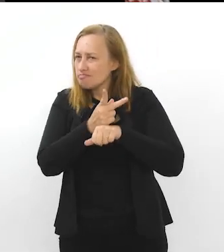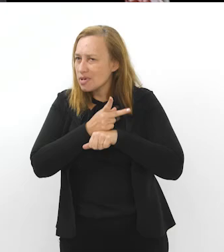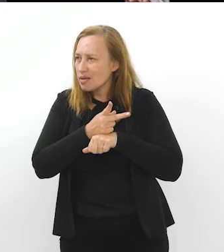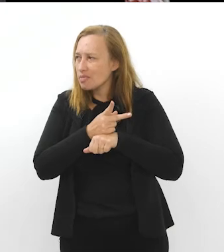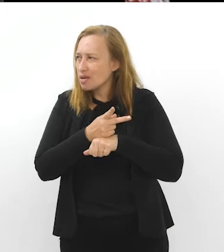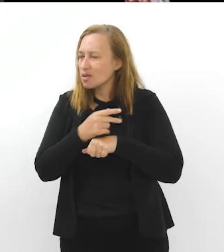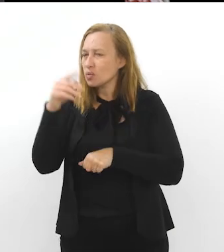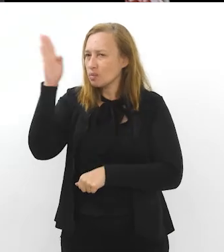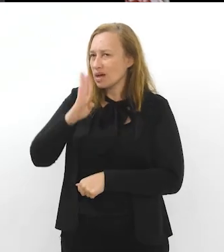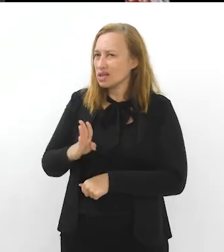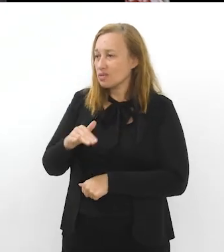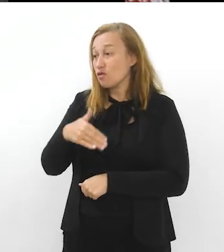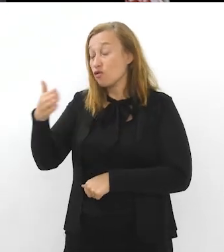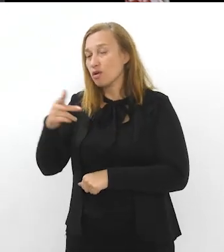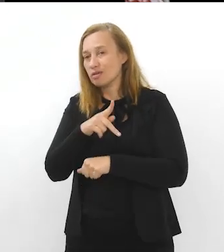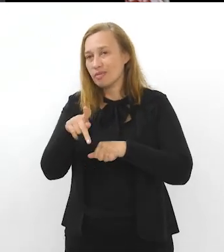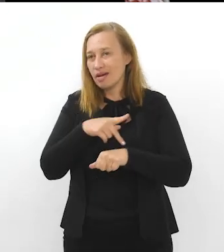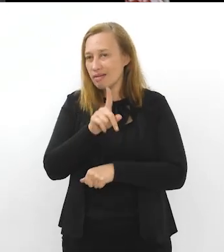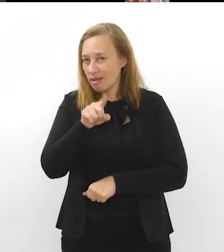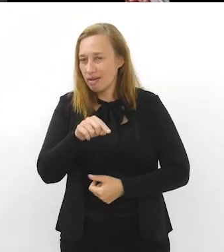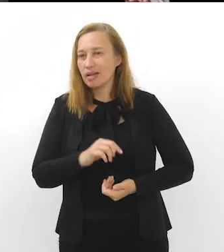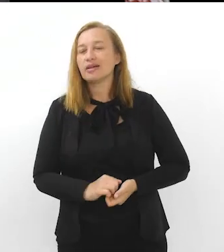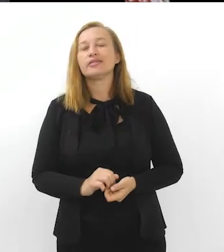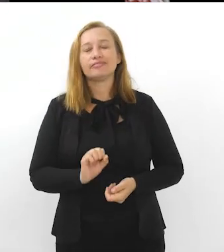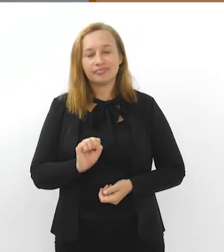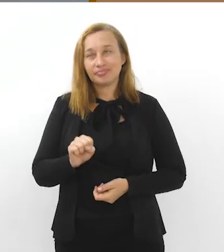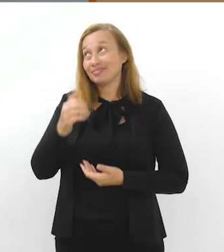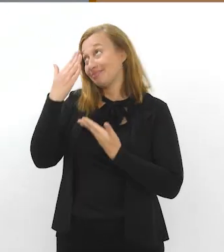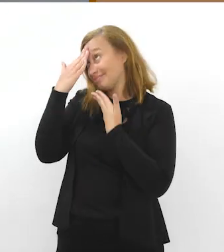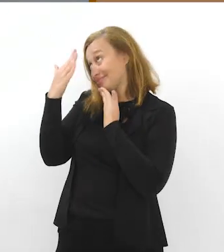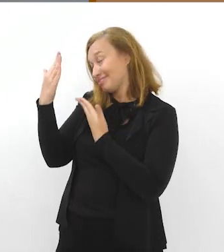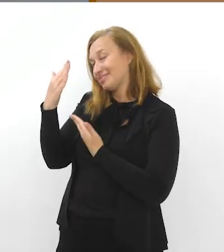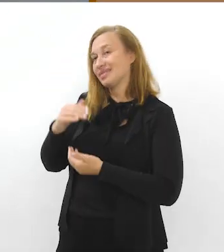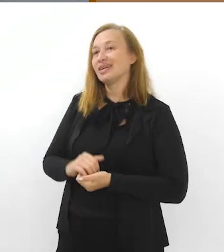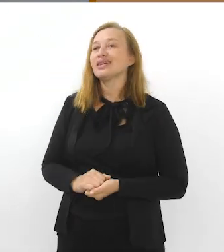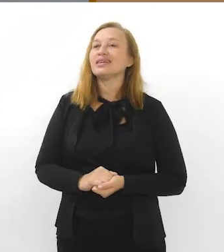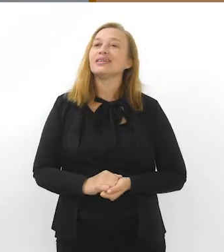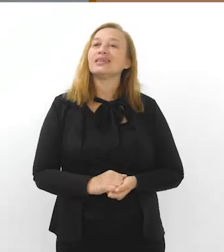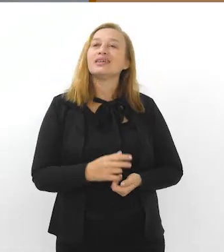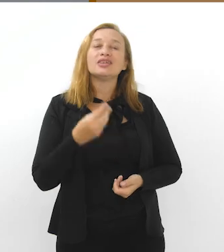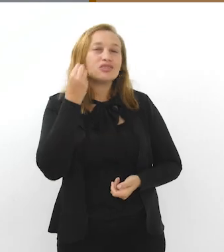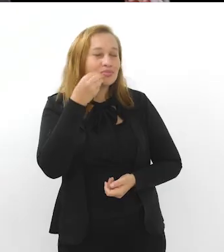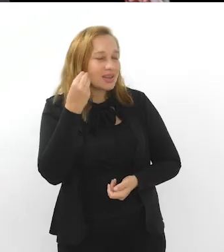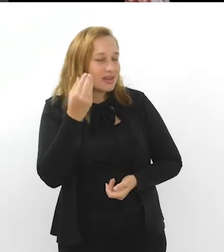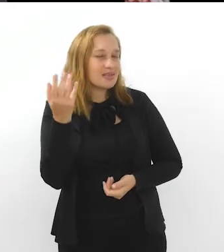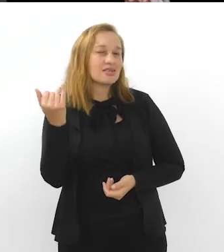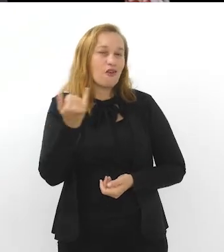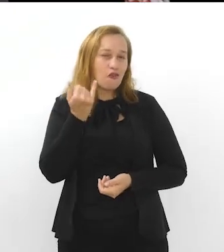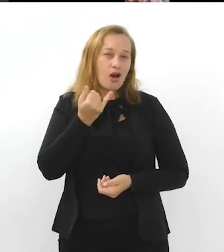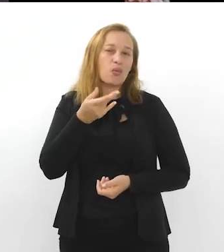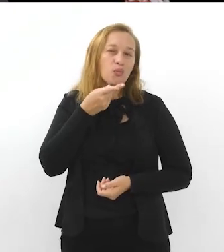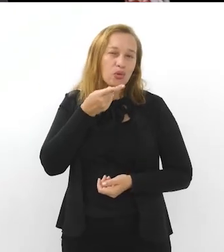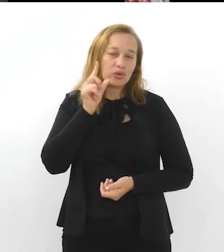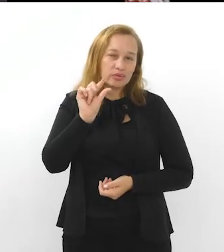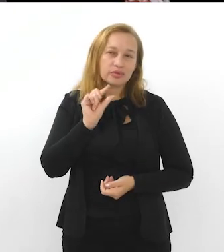premiada, né? No Brasil e no exterior. sou, Conta sou, um pouco, graças a Deus. conta um pouco dessa experiência pra